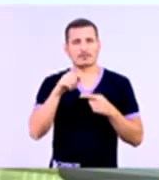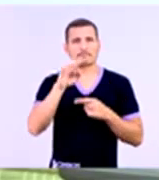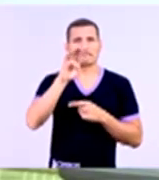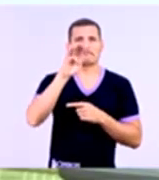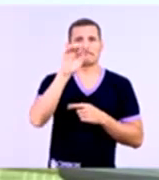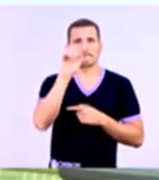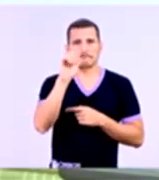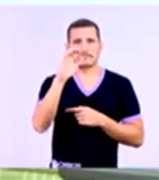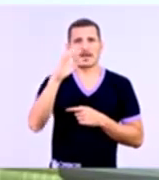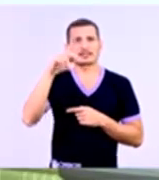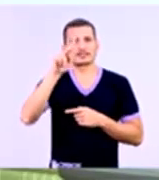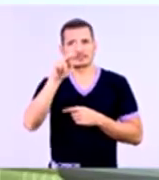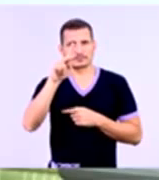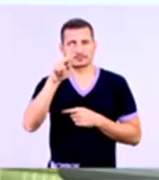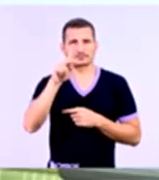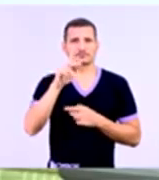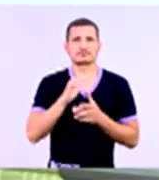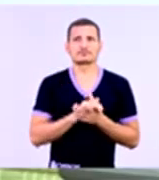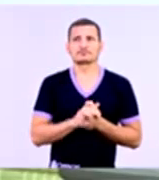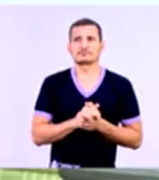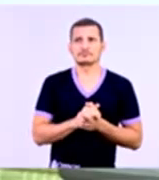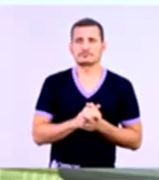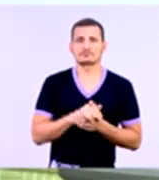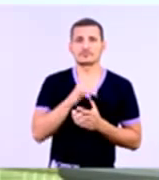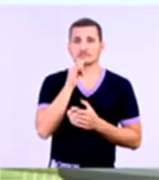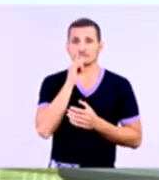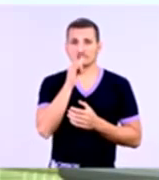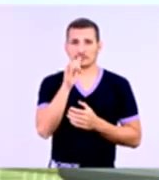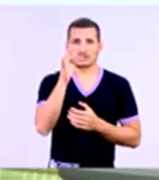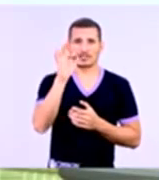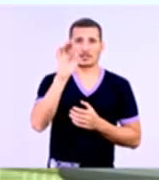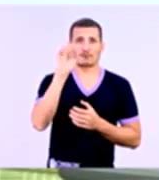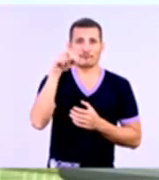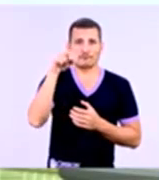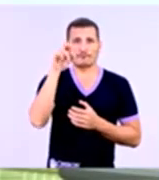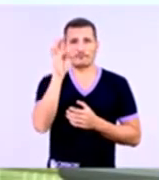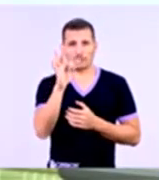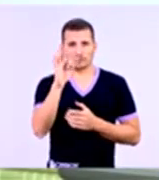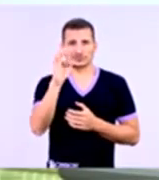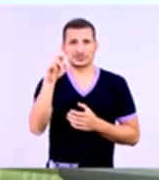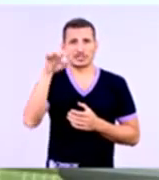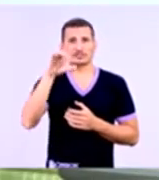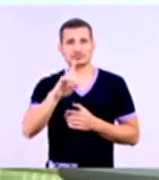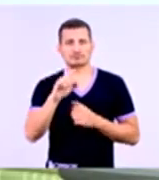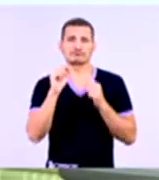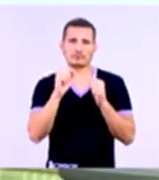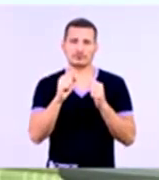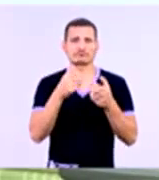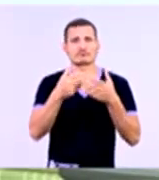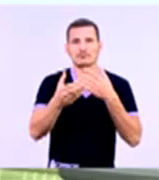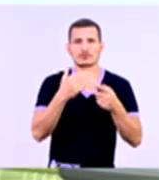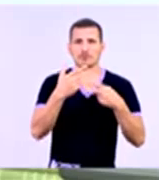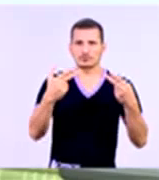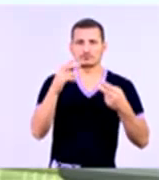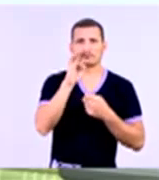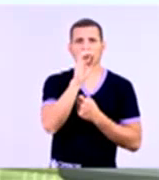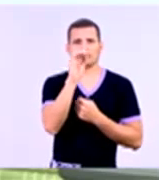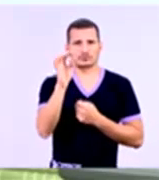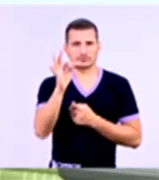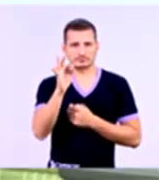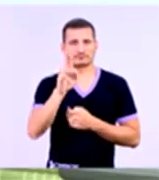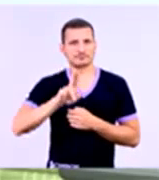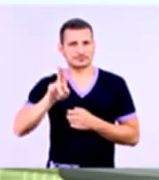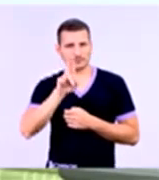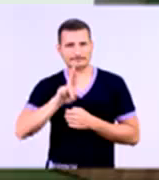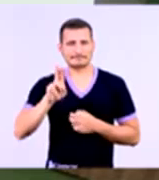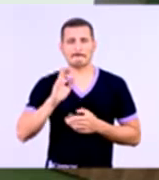back-end. O que for front-end, a resposta é sim. Você pode estilizar qualquer coisa com Bootstrap. A